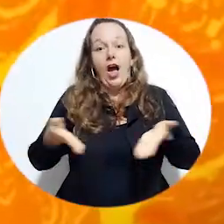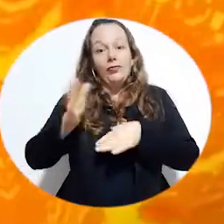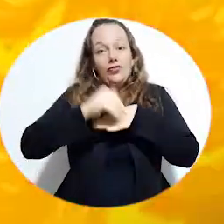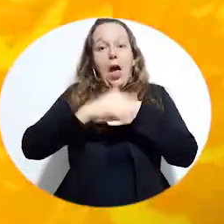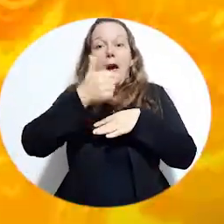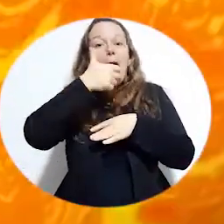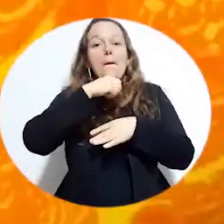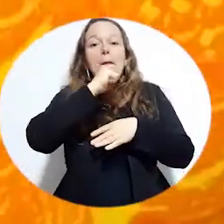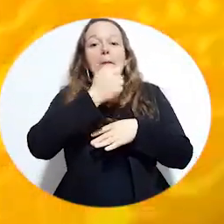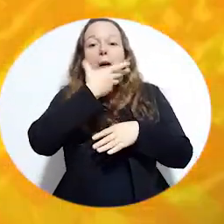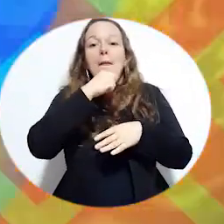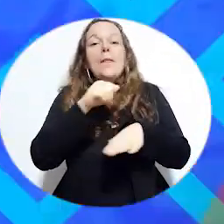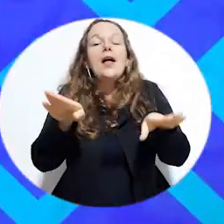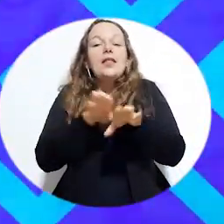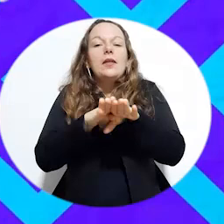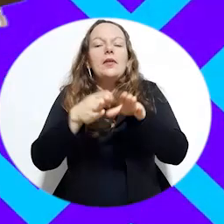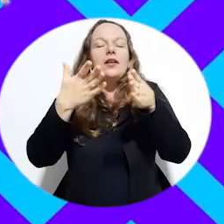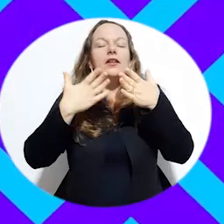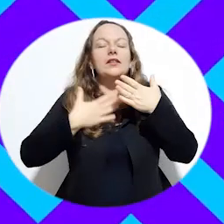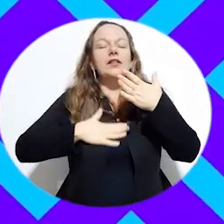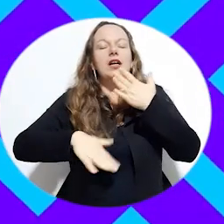e a mamãe junto, em câmera lenta.